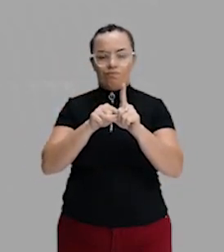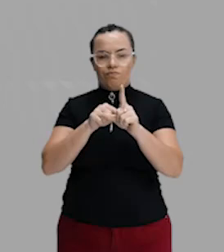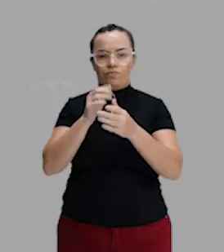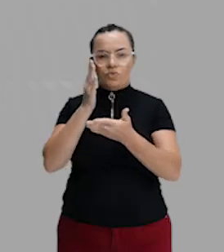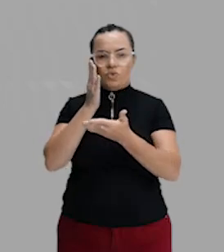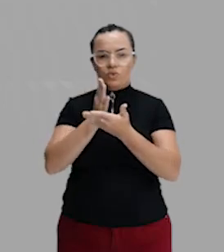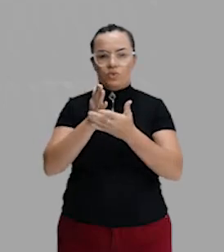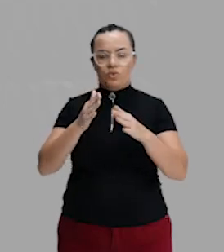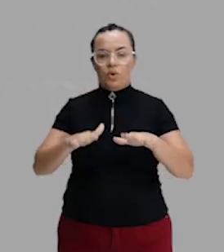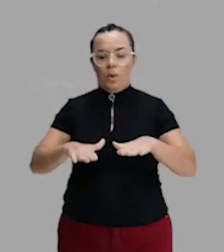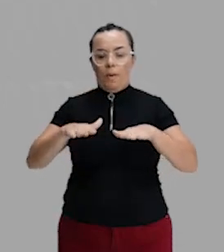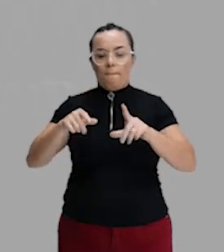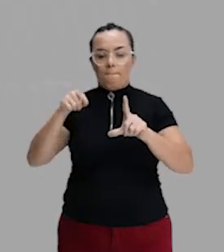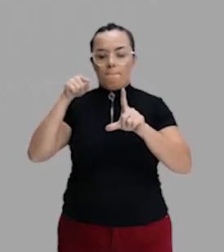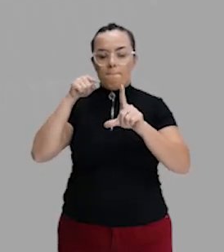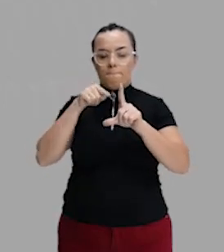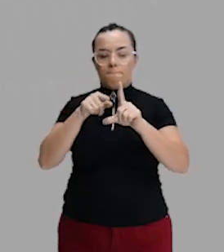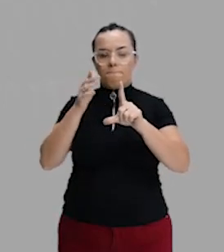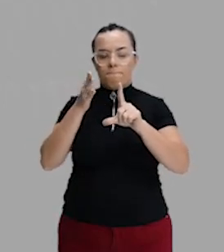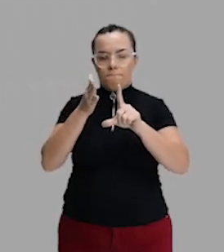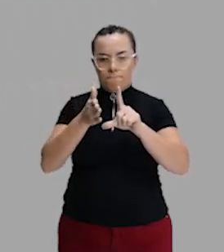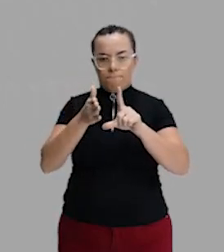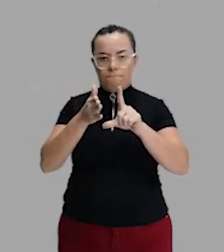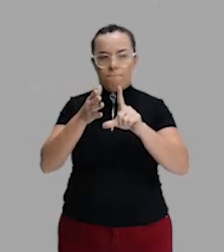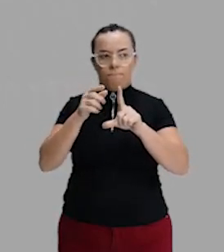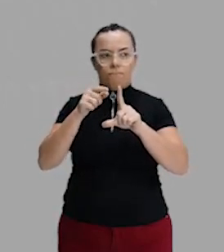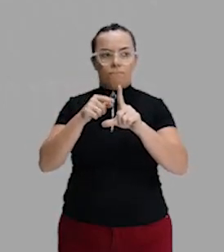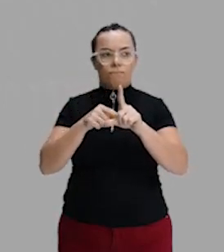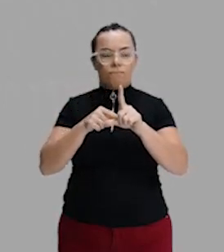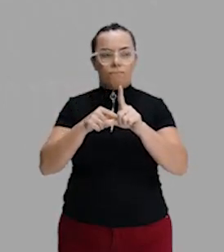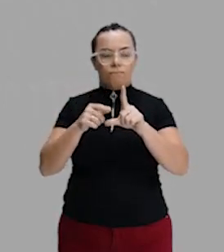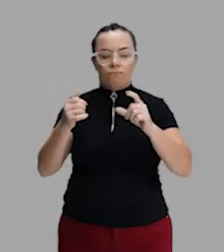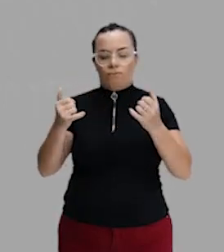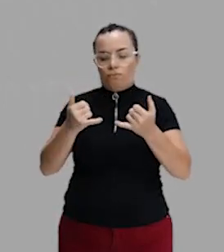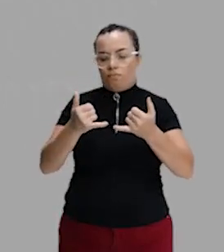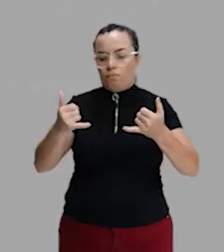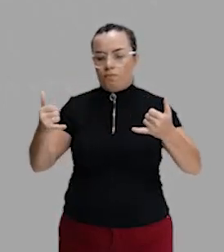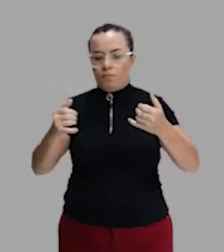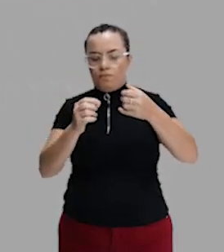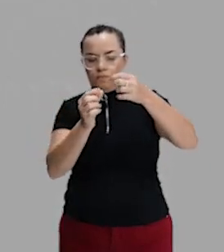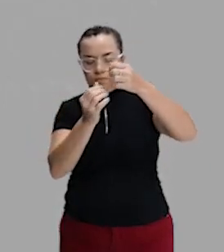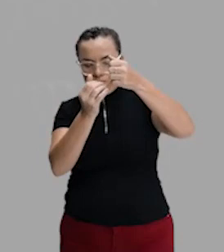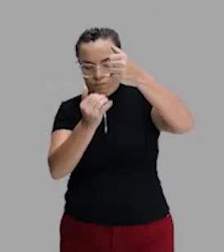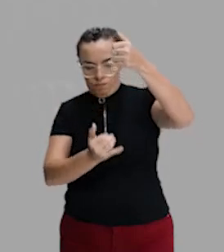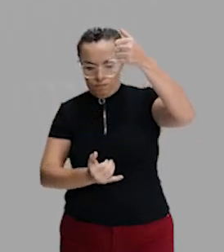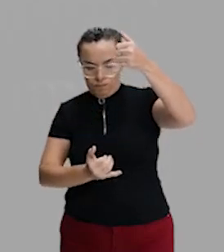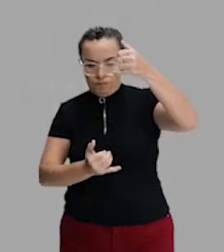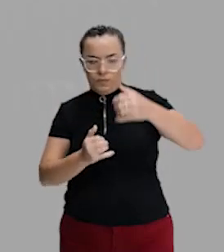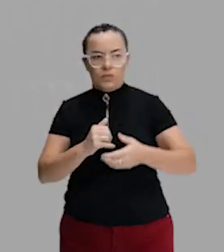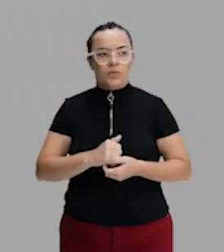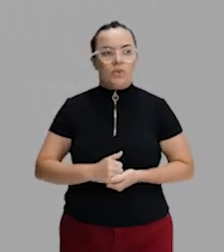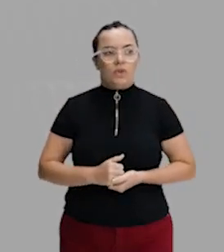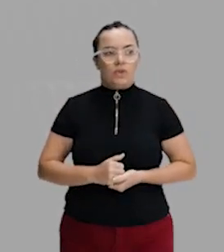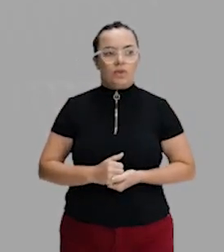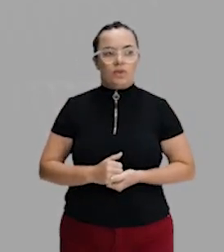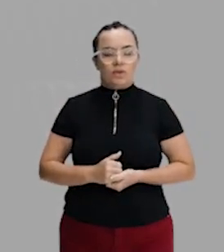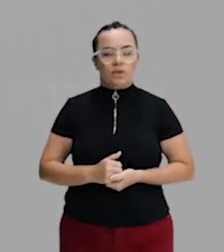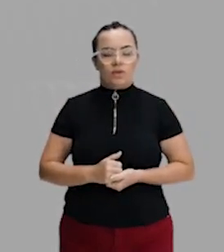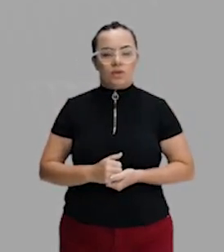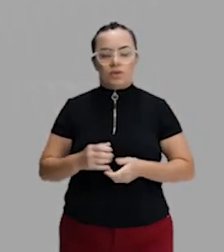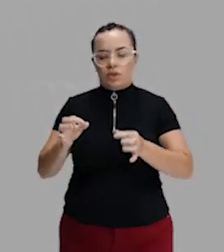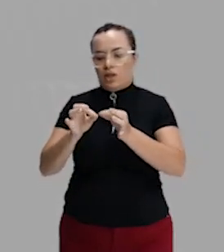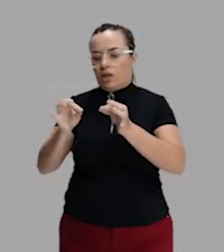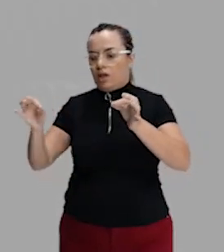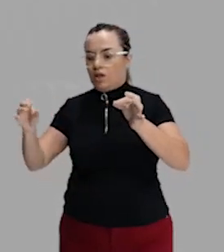ponto médio da reta diretriz e do foco. Tá? Então, veja bem, onde é que